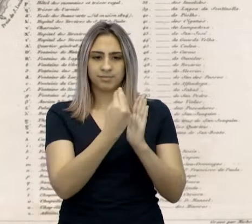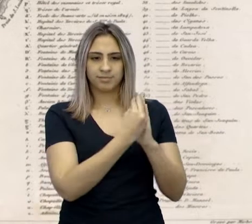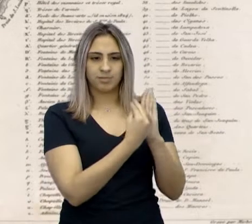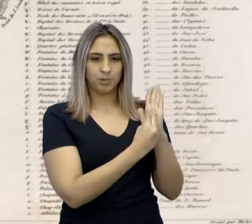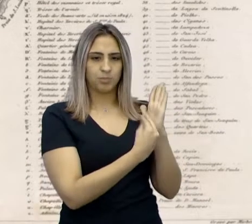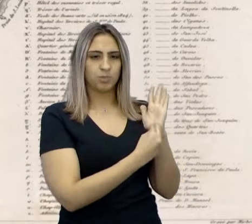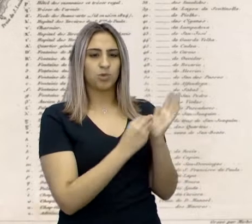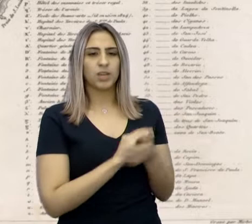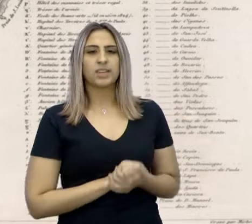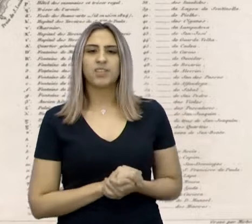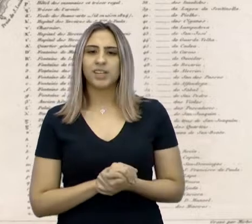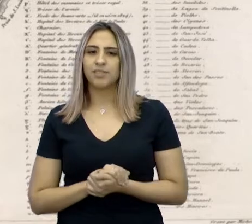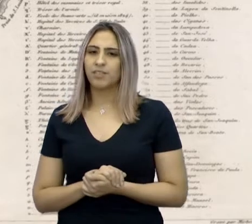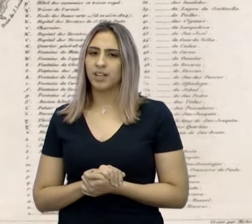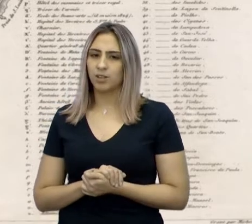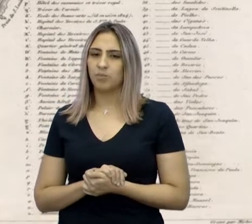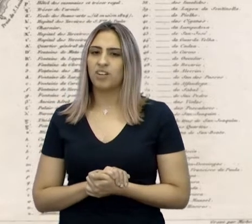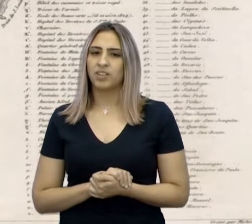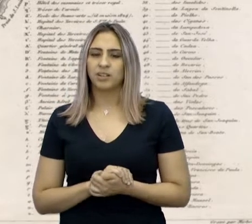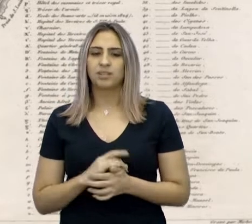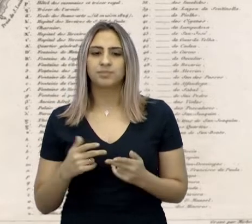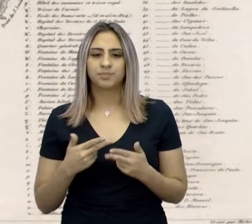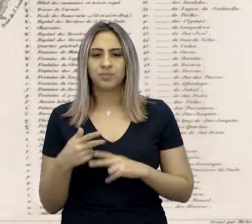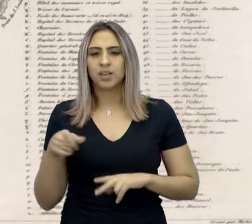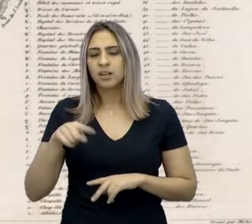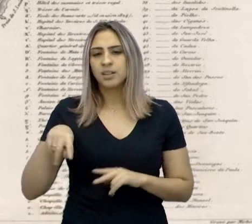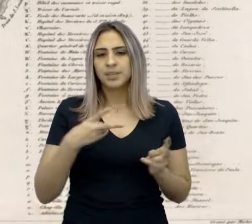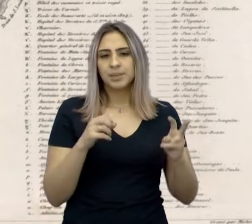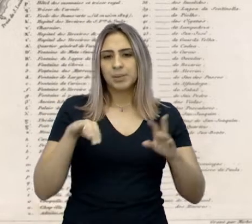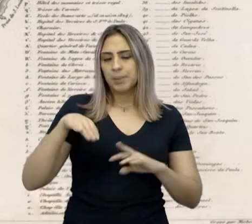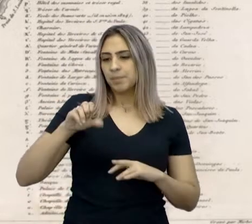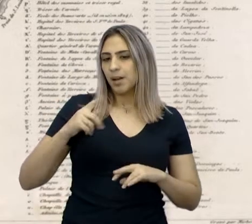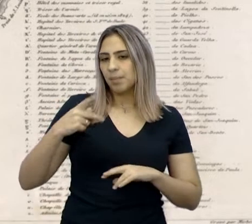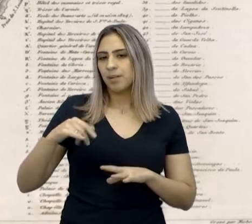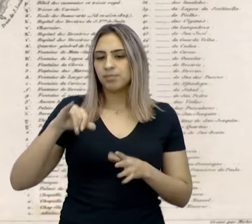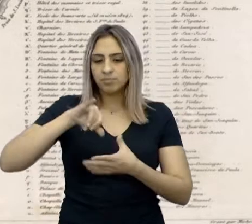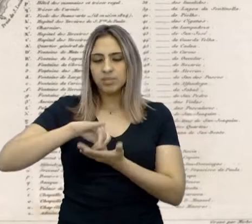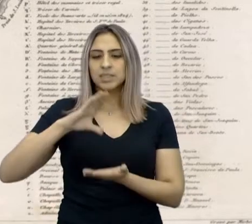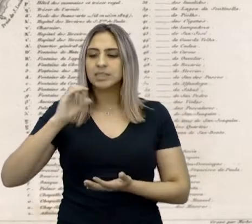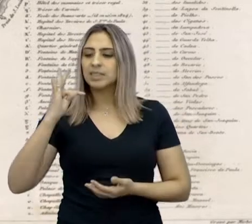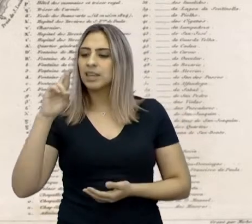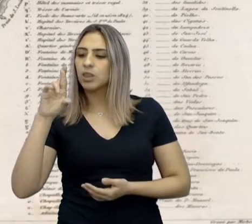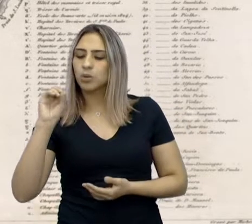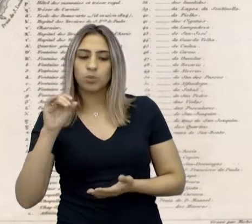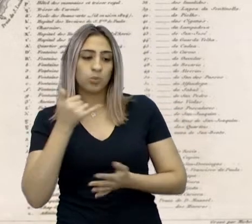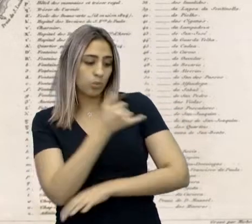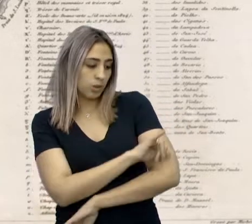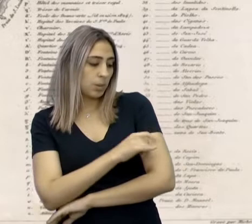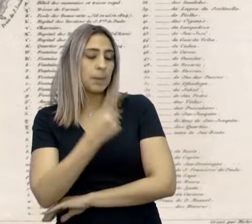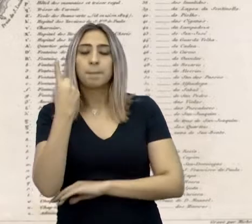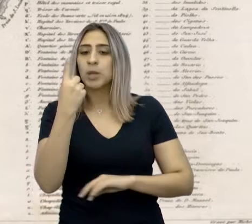tá? Aqui eu tenho um mapa bem interessante, que é o mapa do centro do Rio de Janeiro em